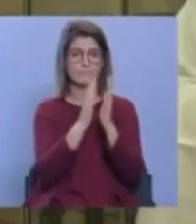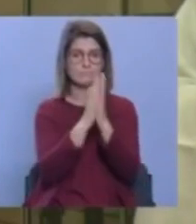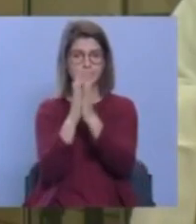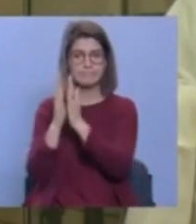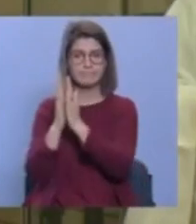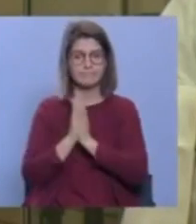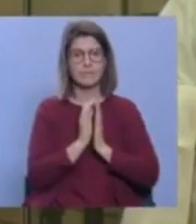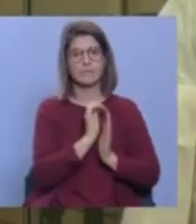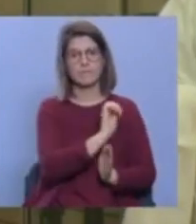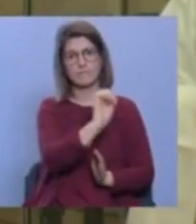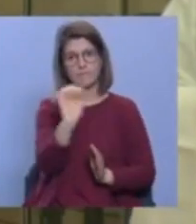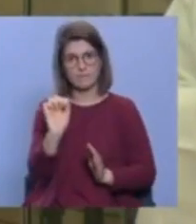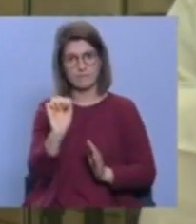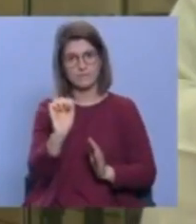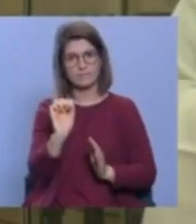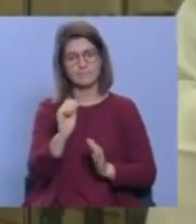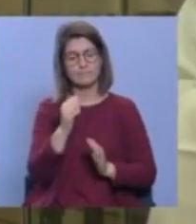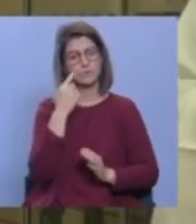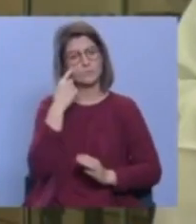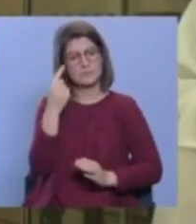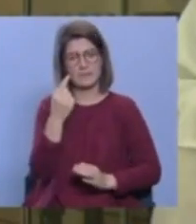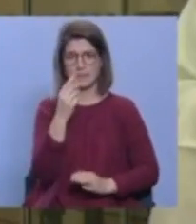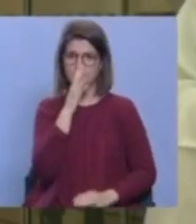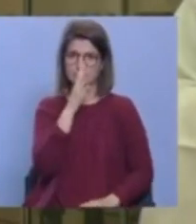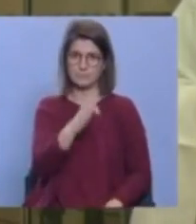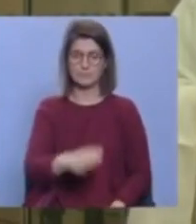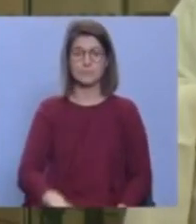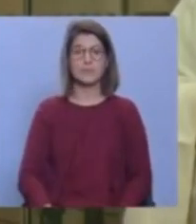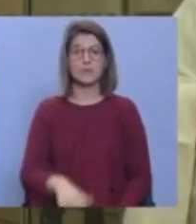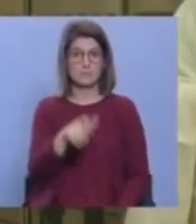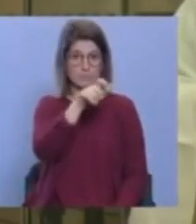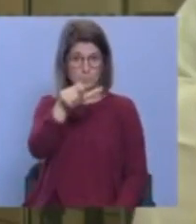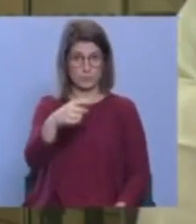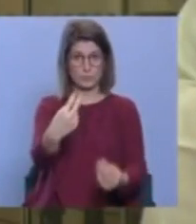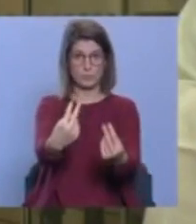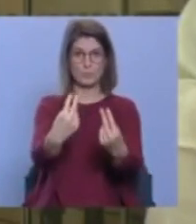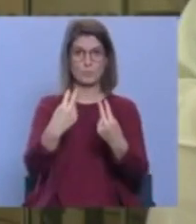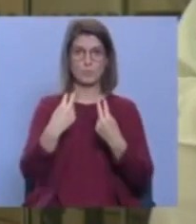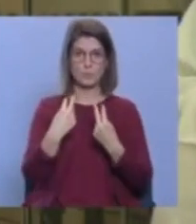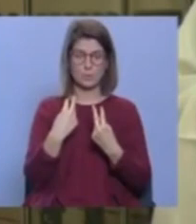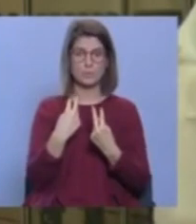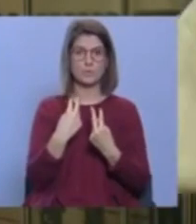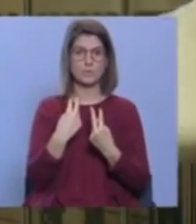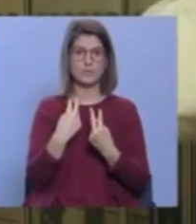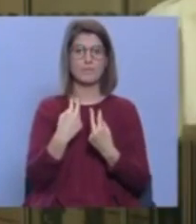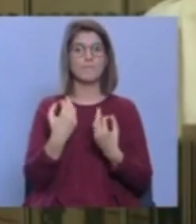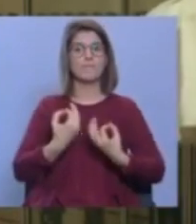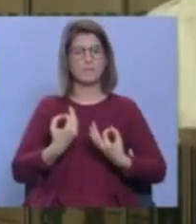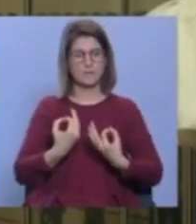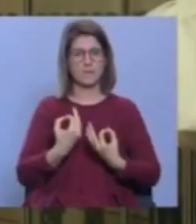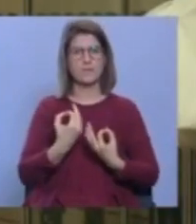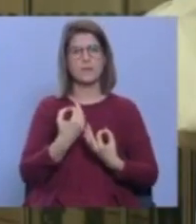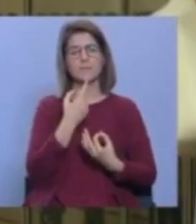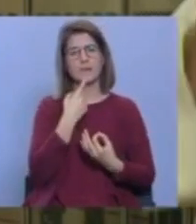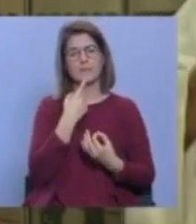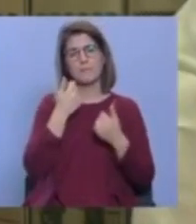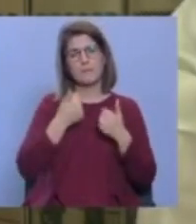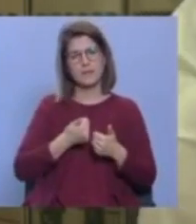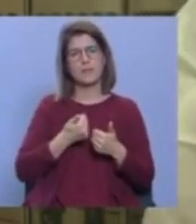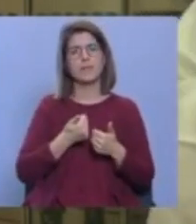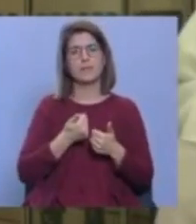paróquias, nas suas igrejas. Para eles que nos acompanham e que reconhecem o valor da Santa